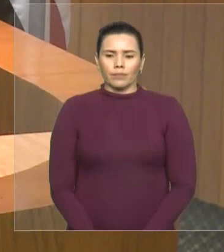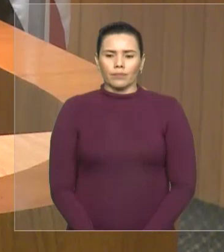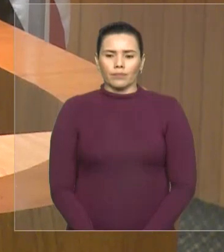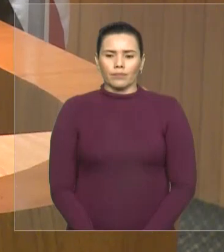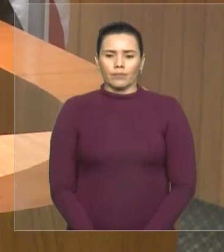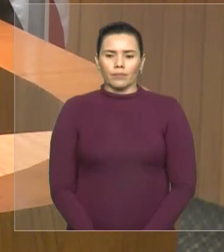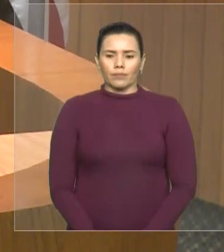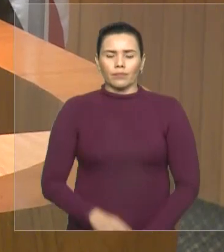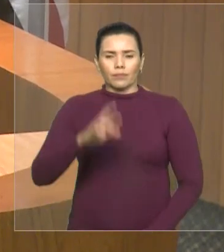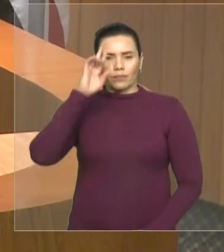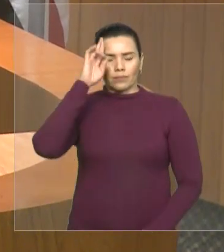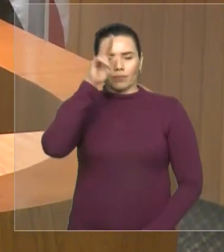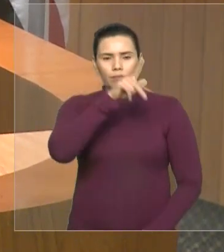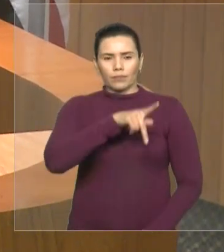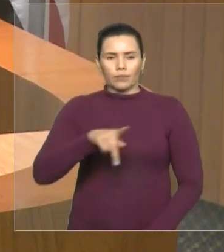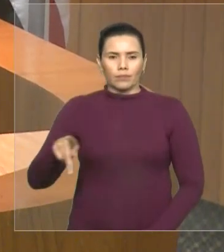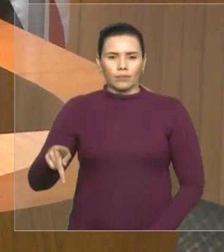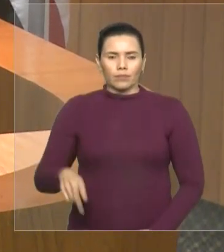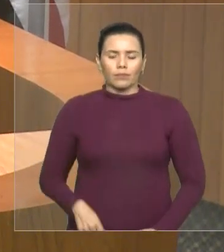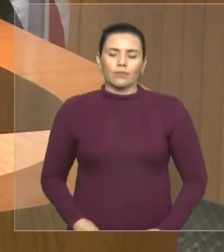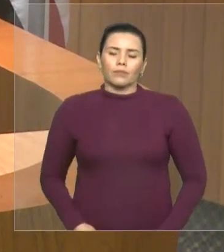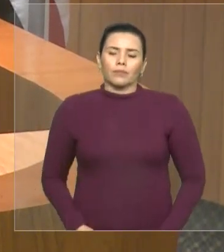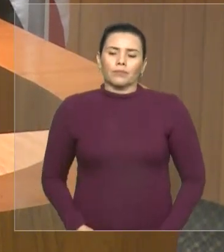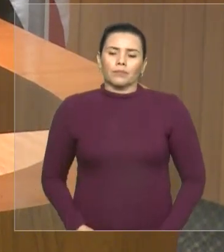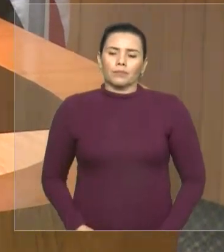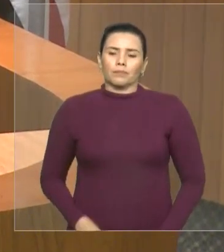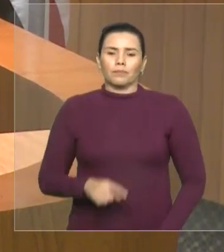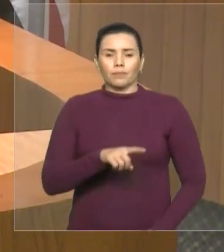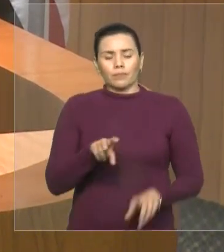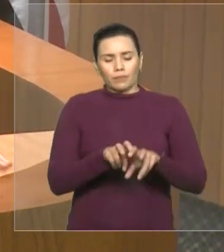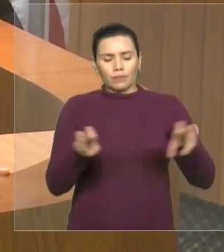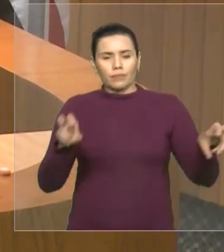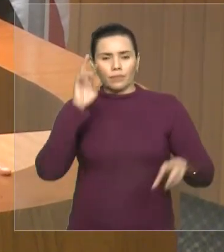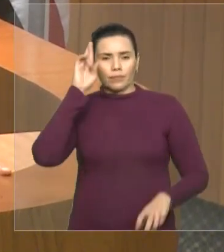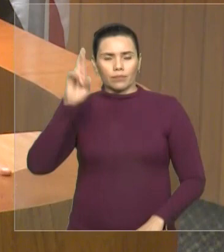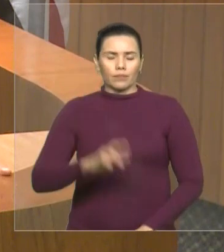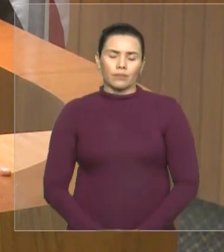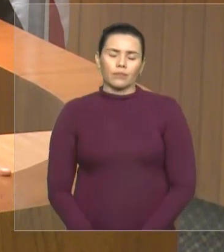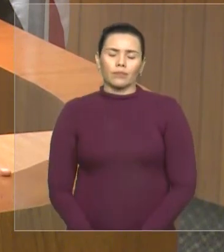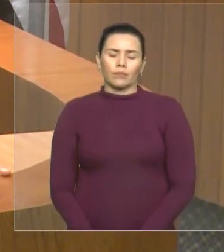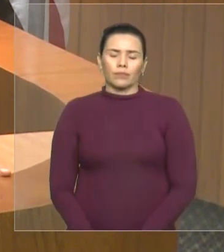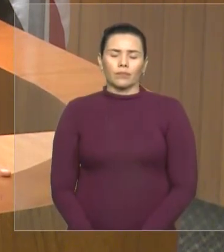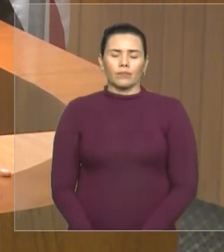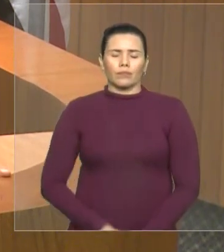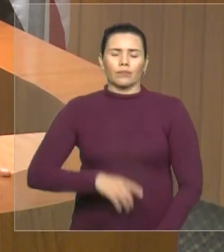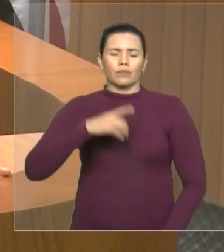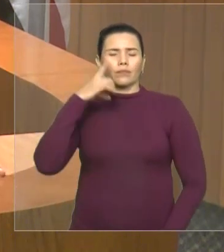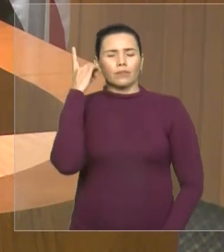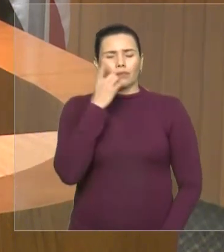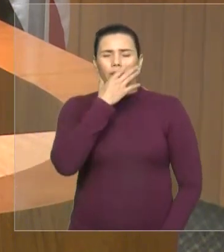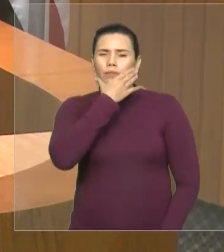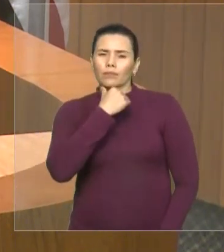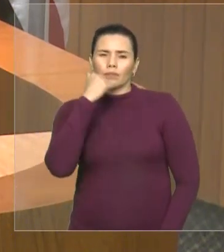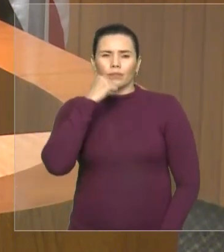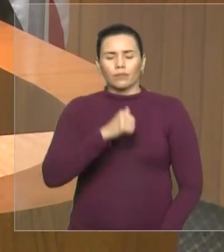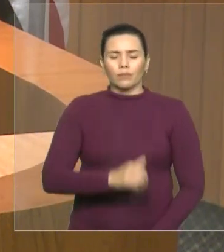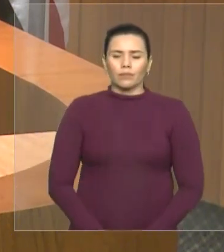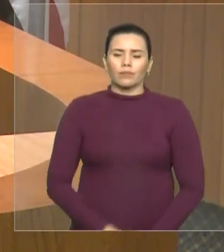Senhora presidente, senhoras membros da mesa, senhores, senhoras deputados, imprensa,